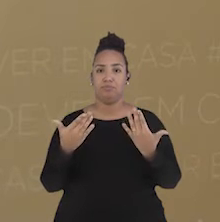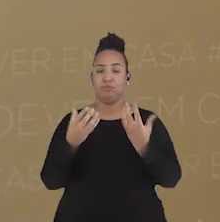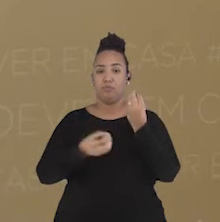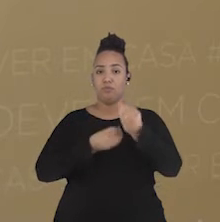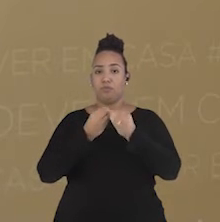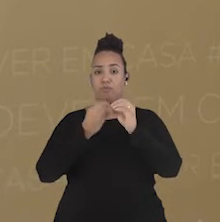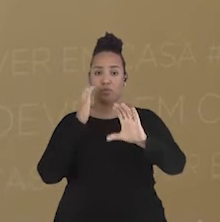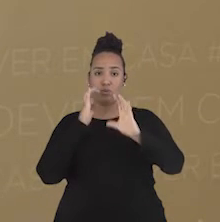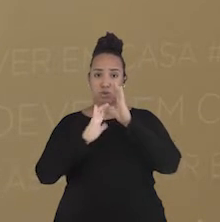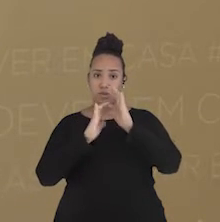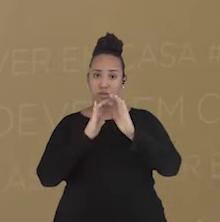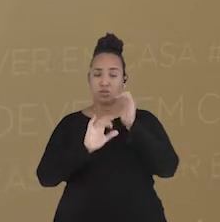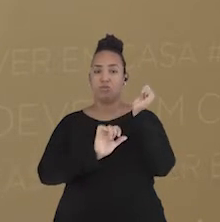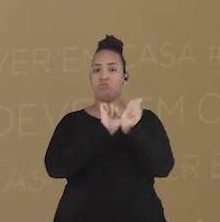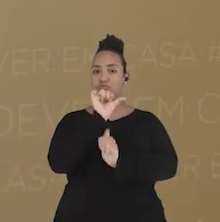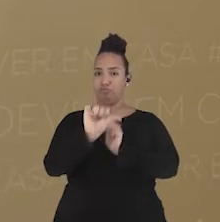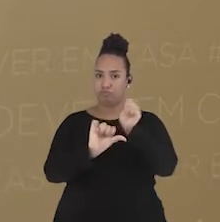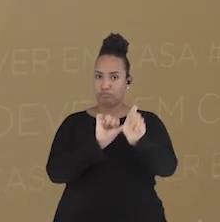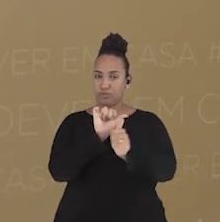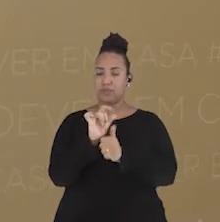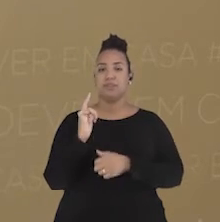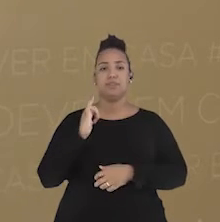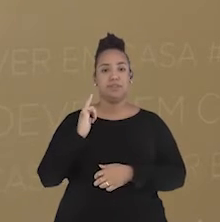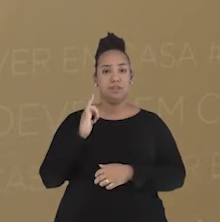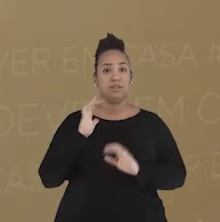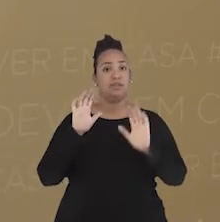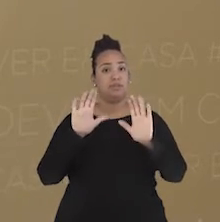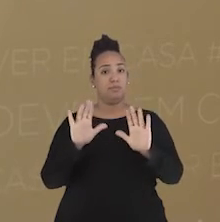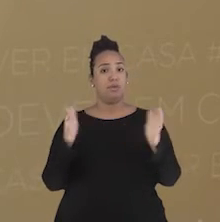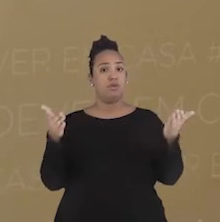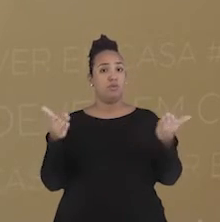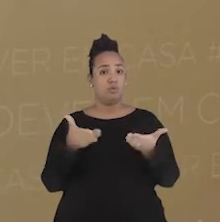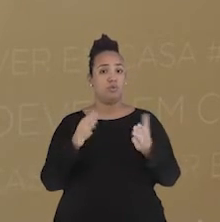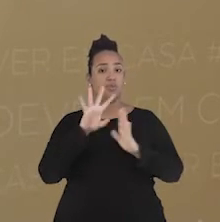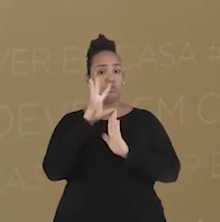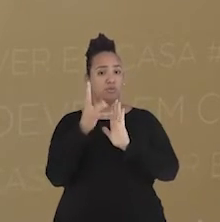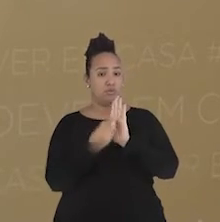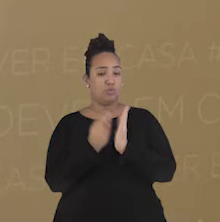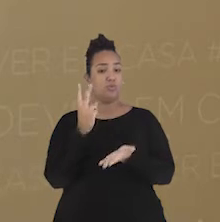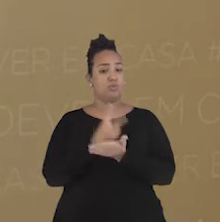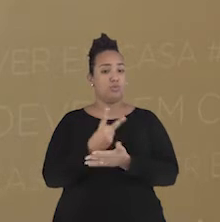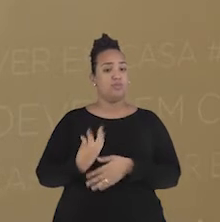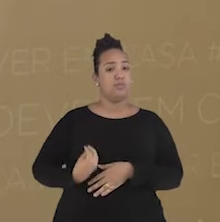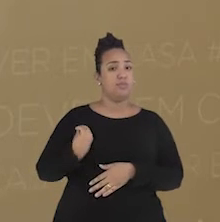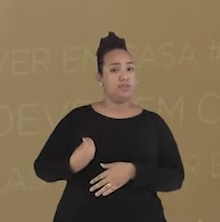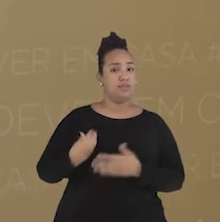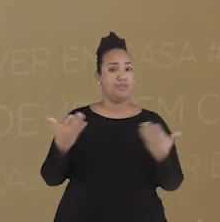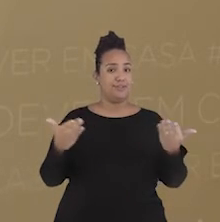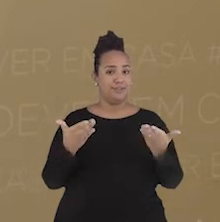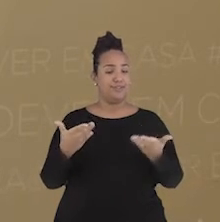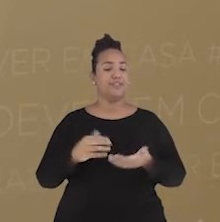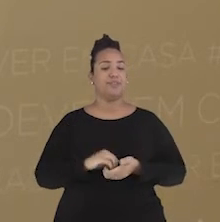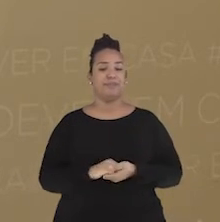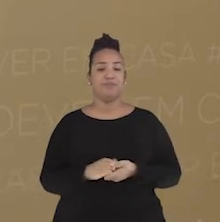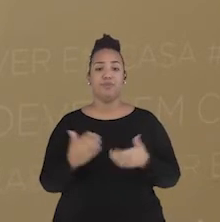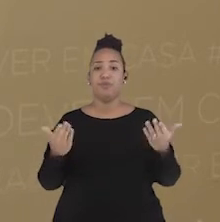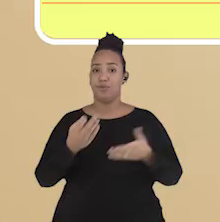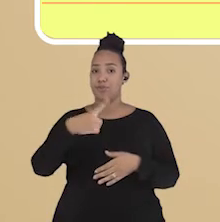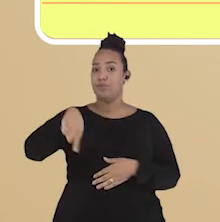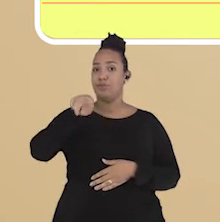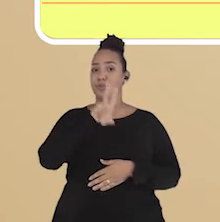para essa pessoa. A forma de se comunicar mudou muito ao longo dos anos, mas ainda assim os pictogramas permanecem em nossas